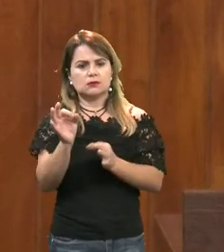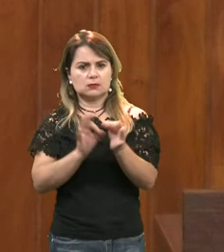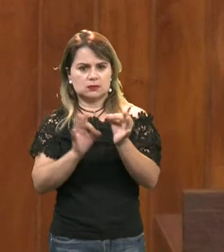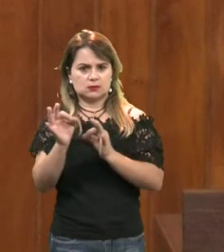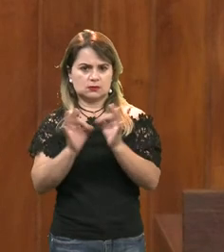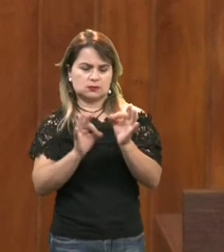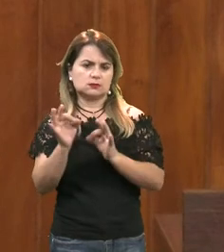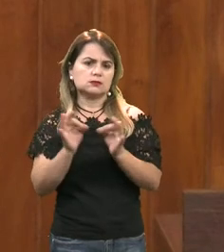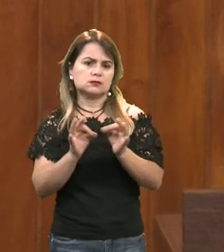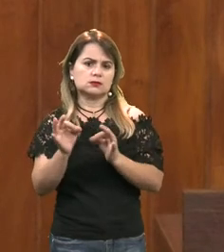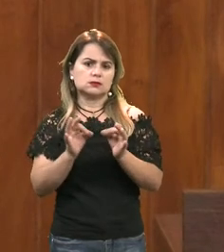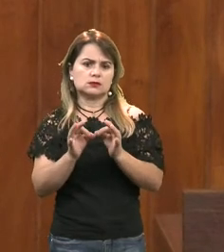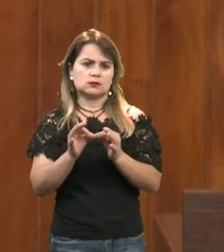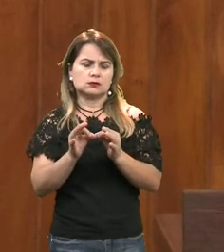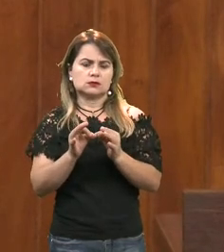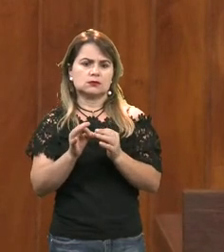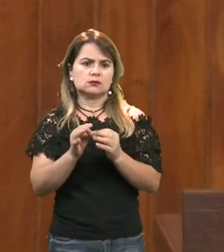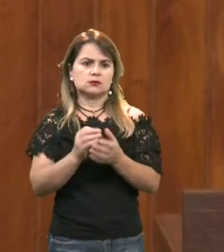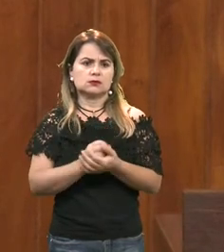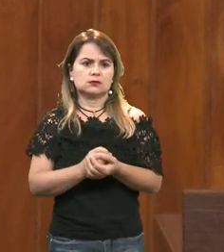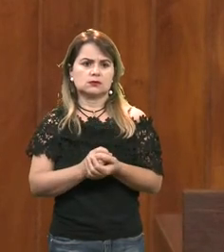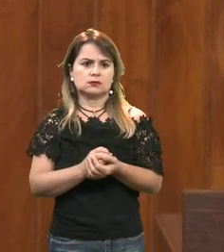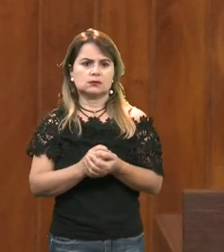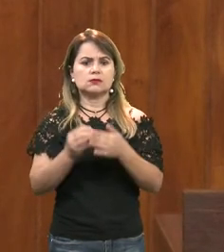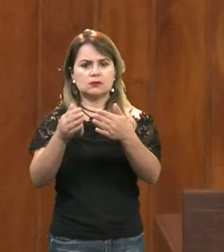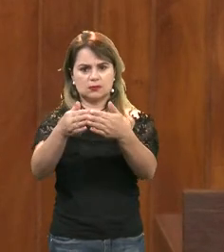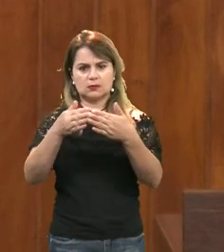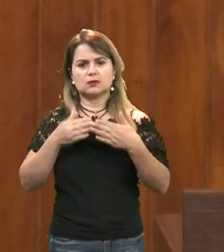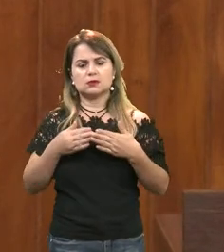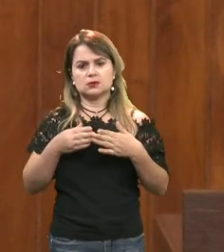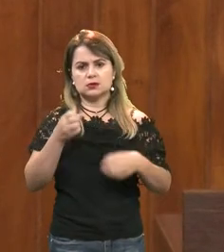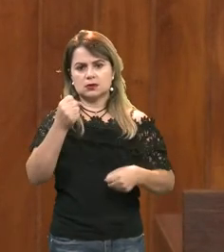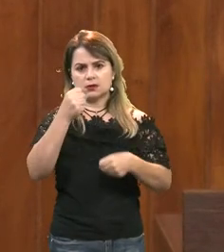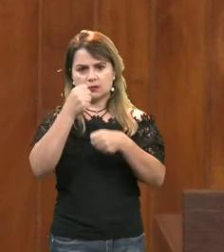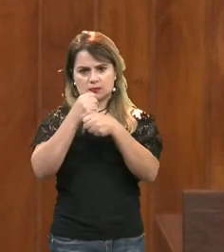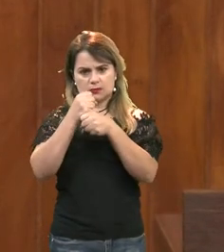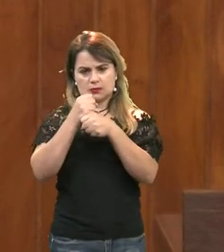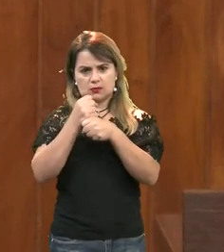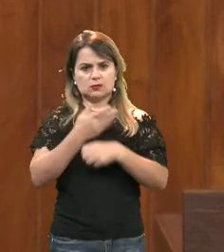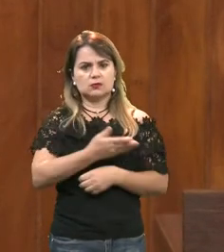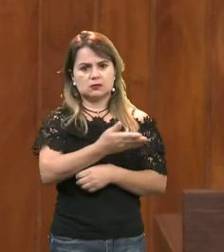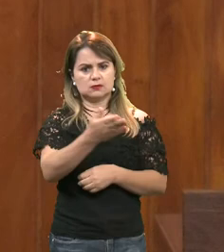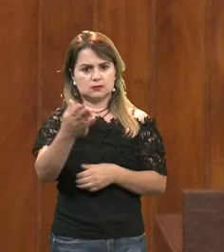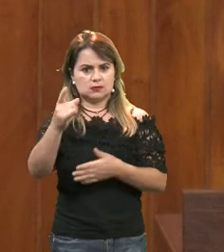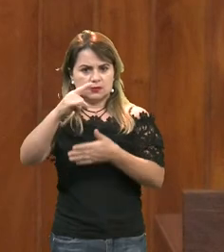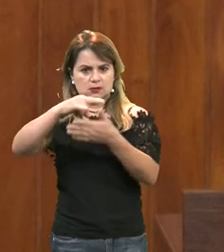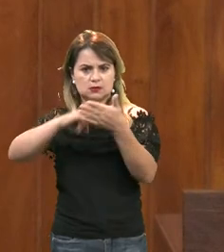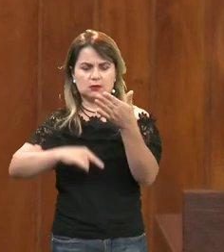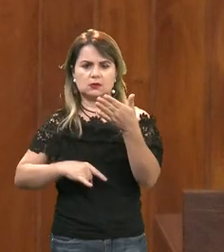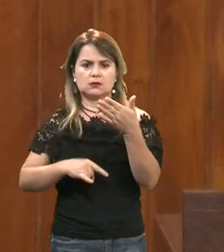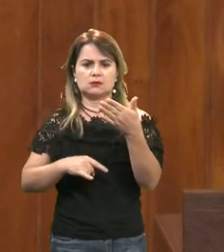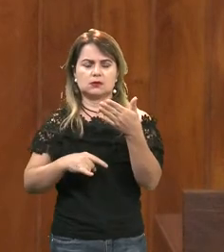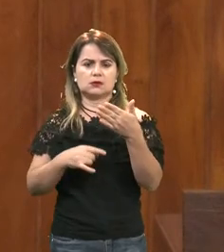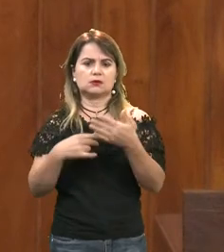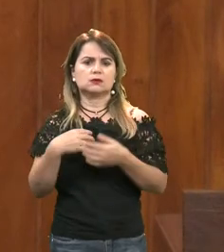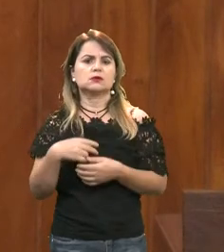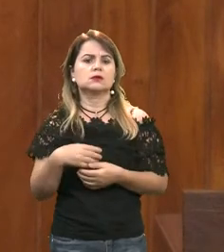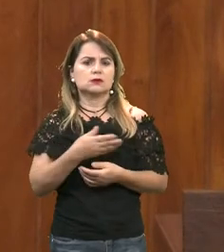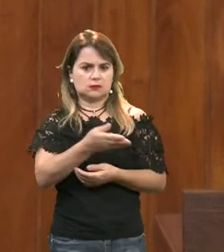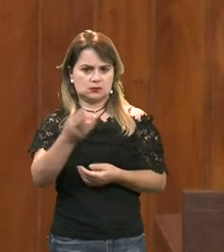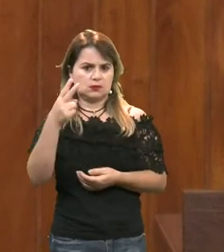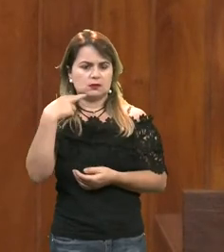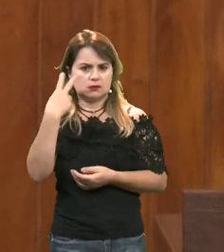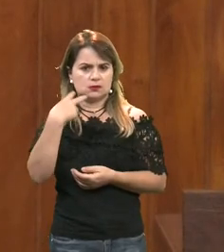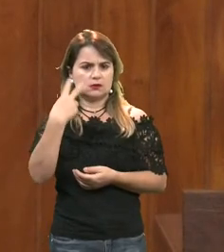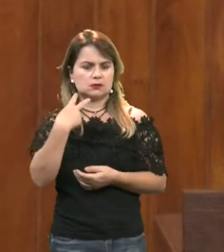implementar, conclama a apoiar a aprovação deste requerimento os nobres vereadores de